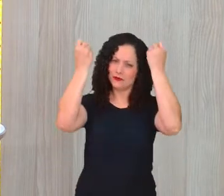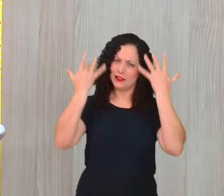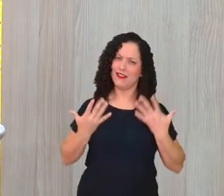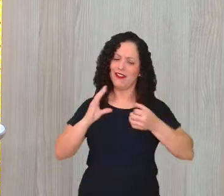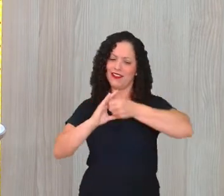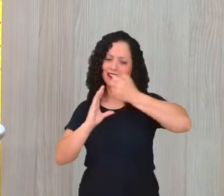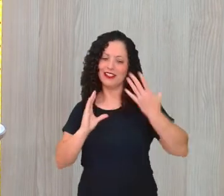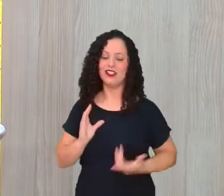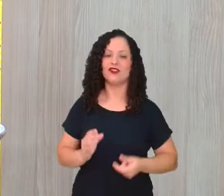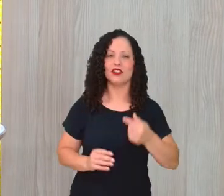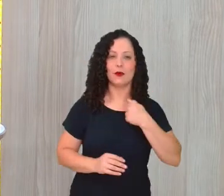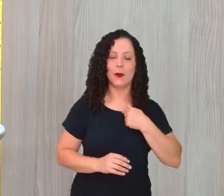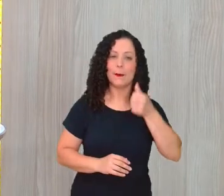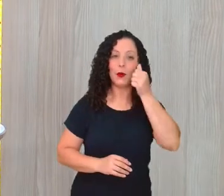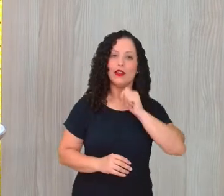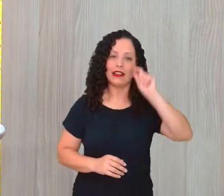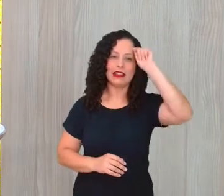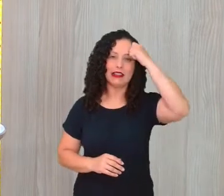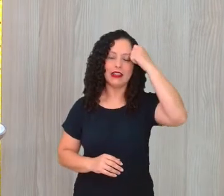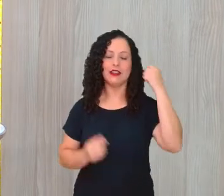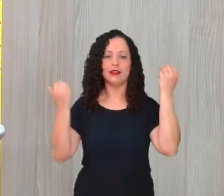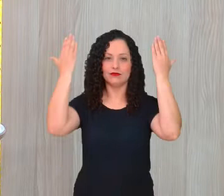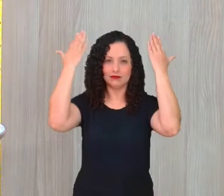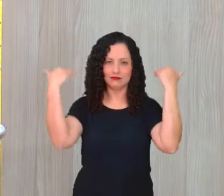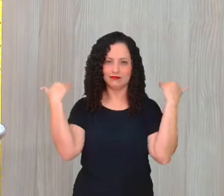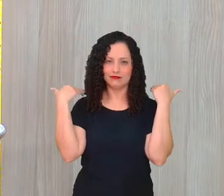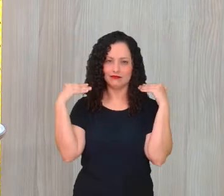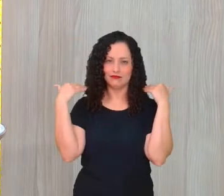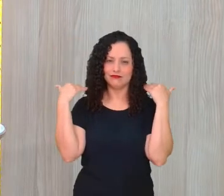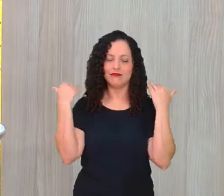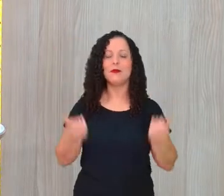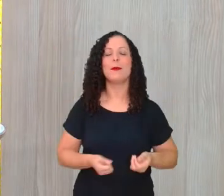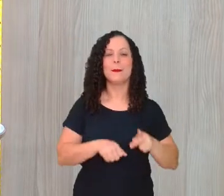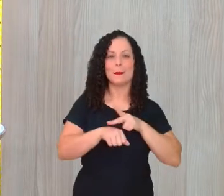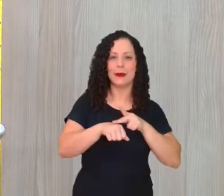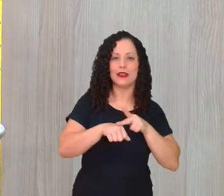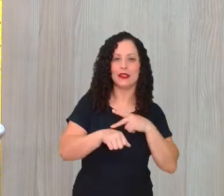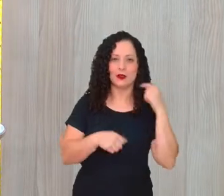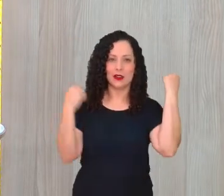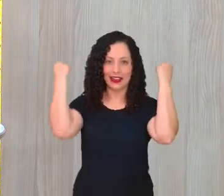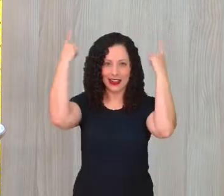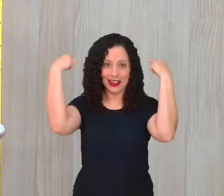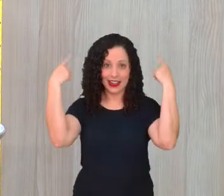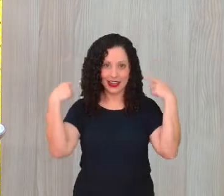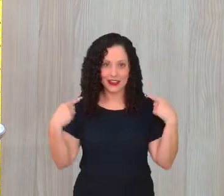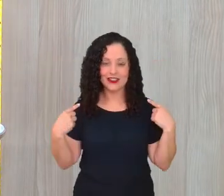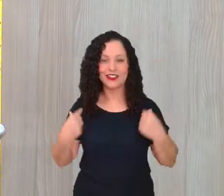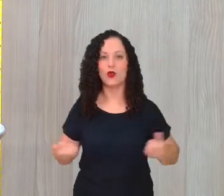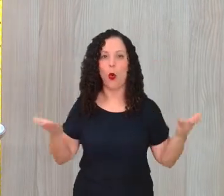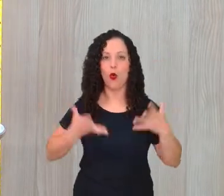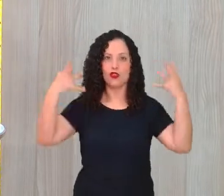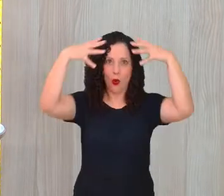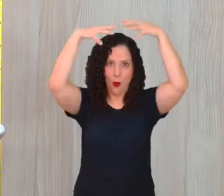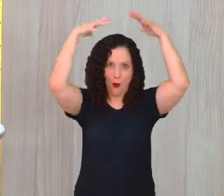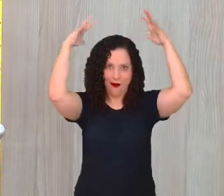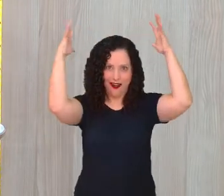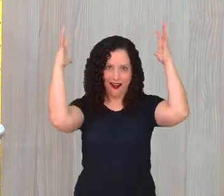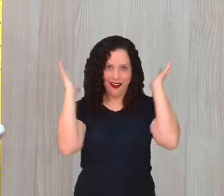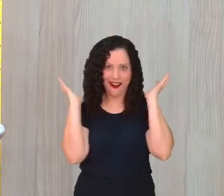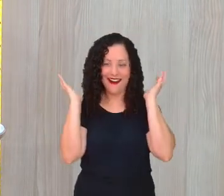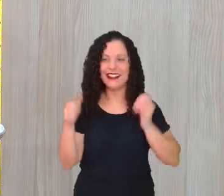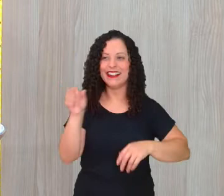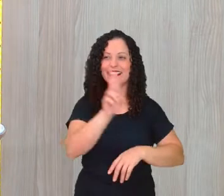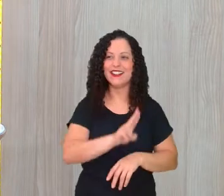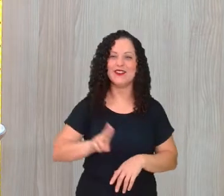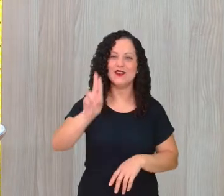sou uma mulher negra de cabelos pretos, cacheados na altura dos ombros, hoje particularmente assanhados, certo? Uso um